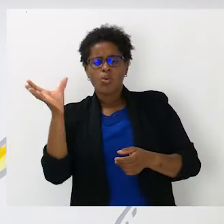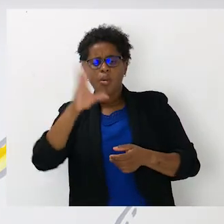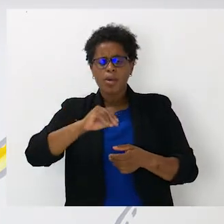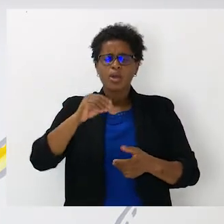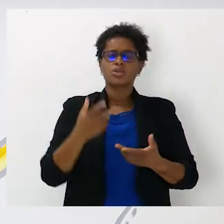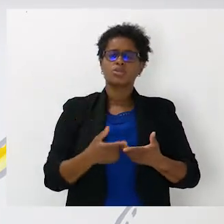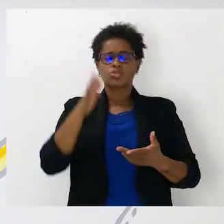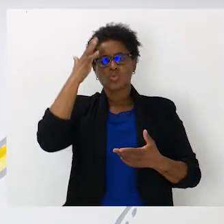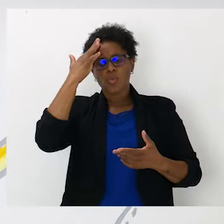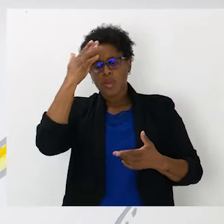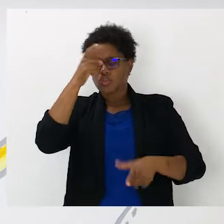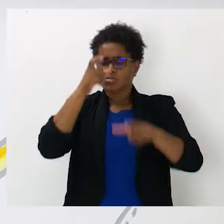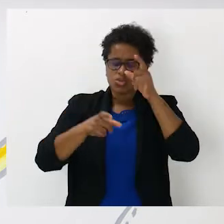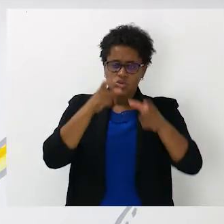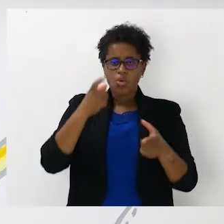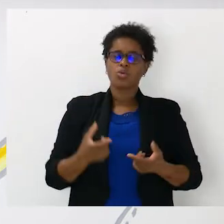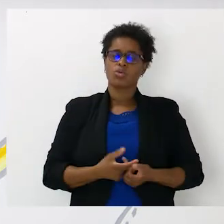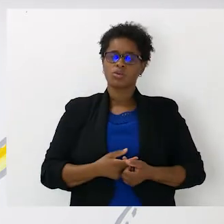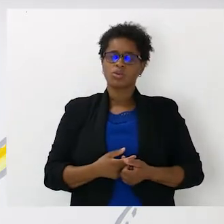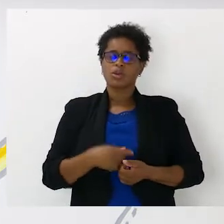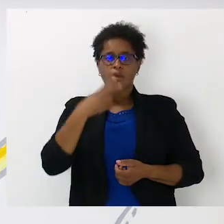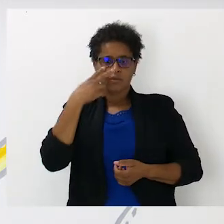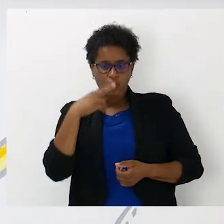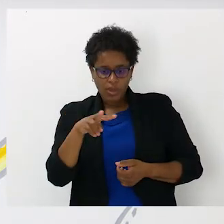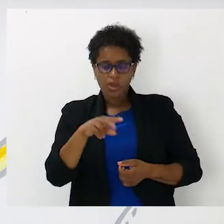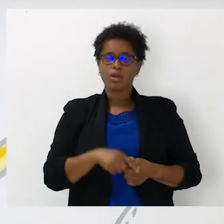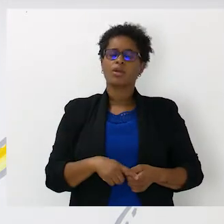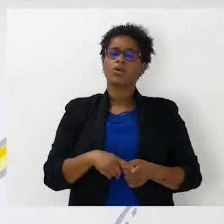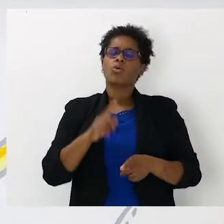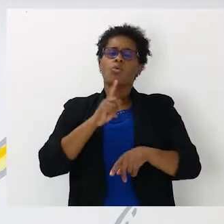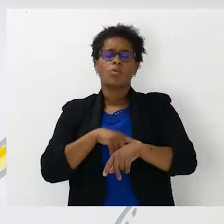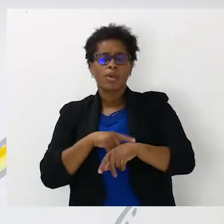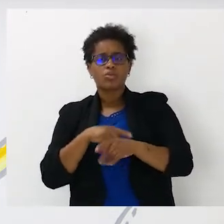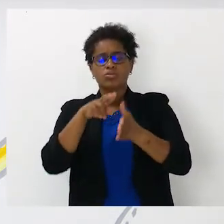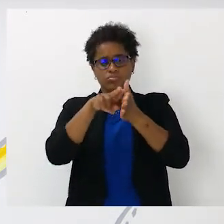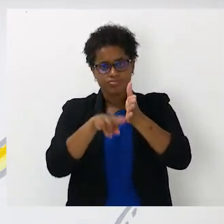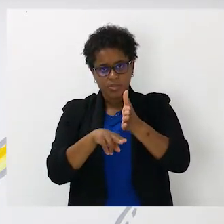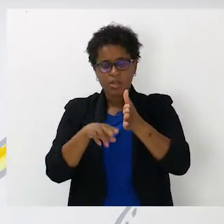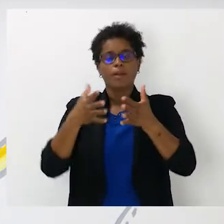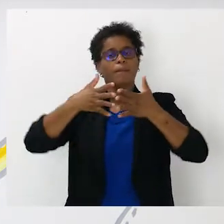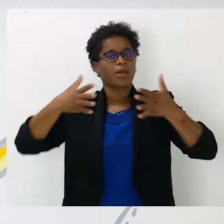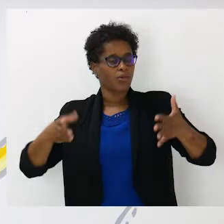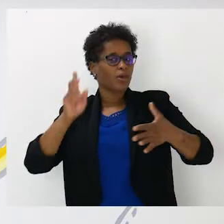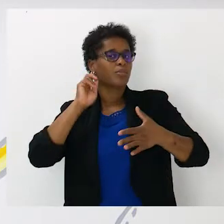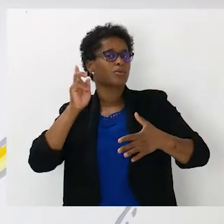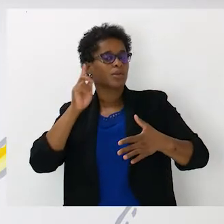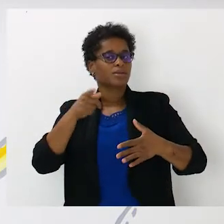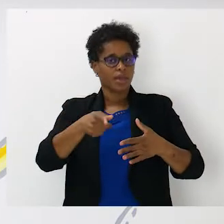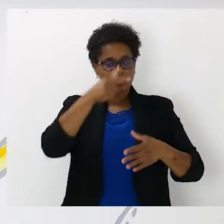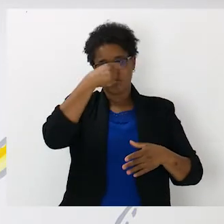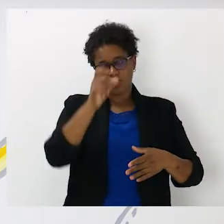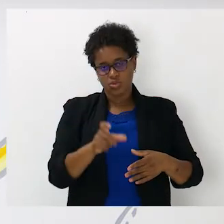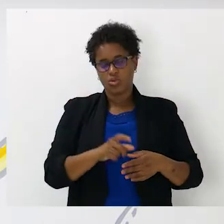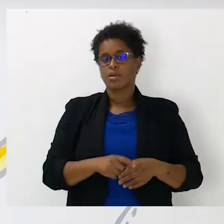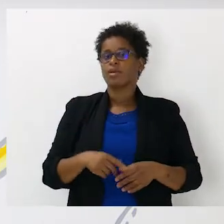números de pessoas assistiam o momento fúnebre, maior importância essa